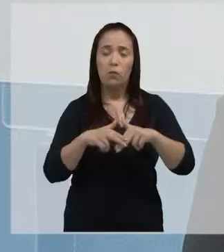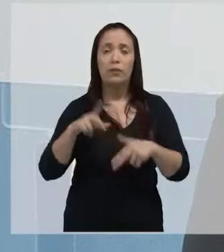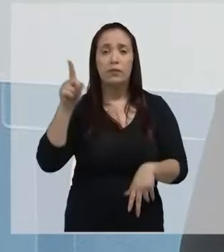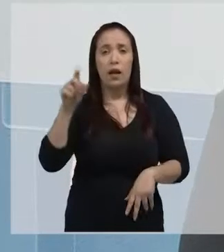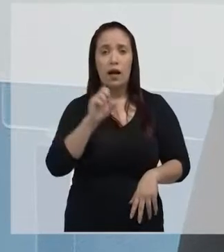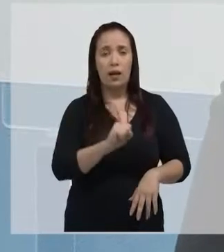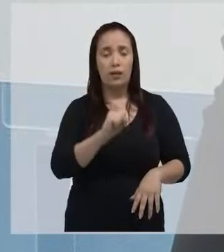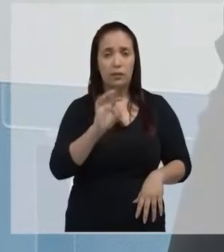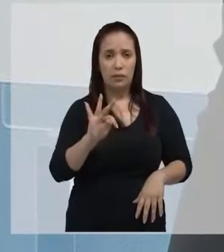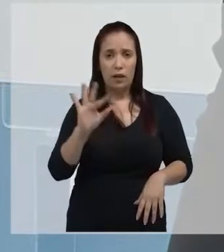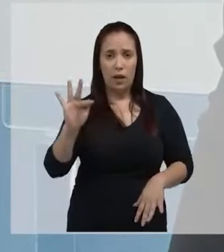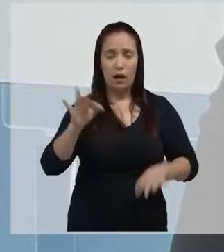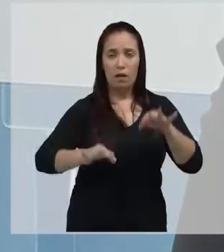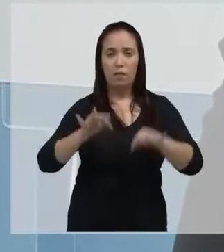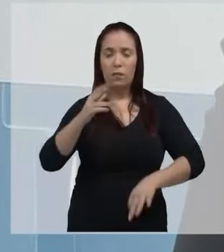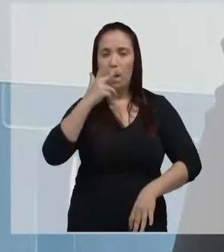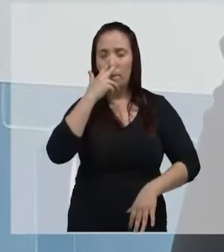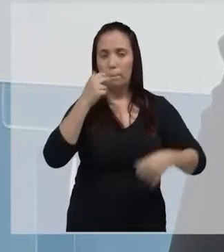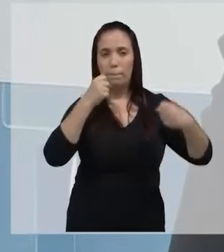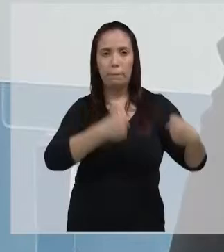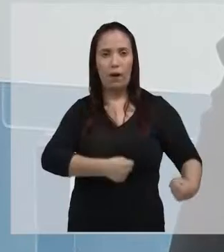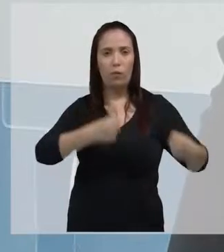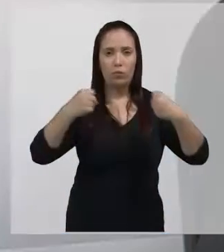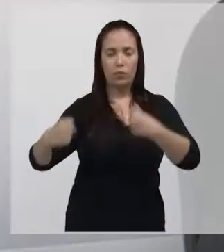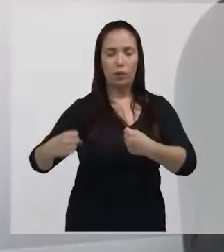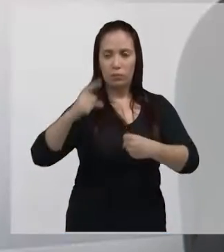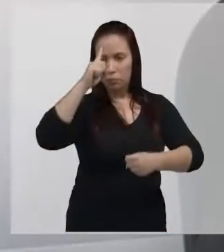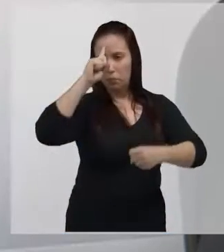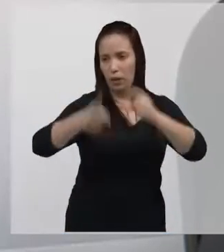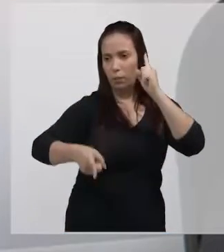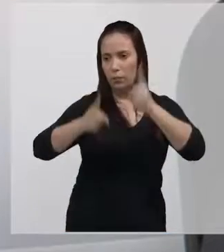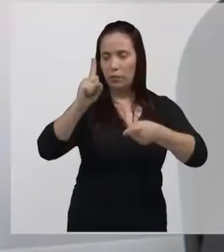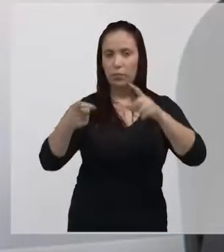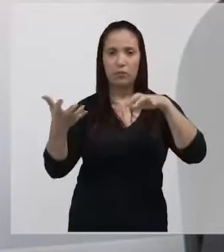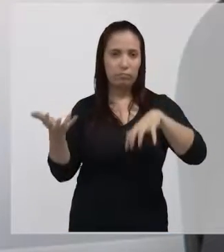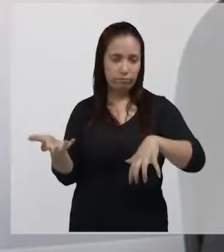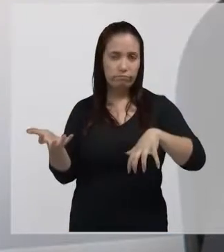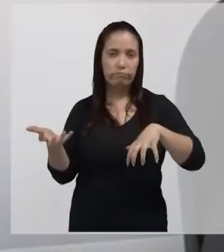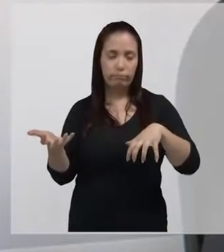um poder de força sobre o Congresso muito maior. Mas, Carlos...